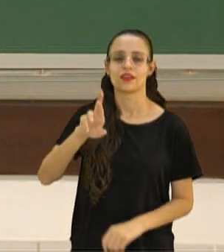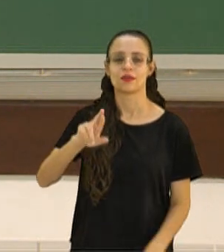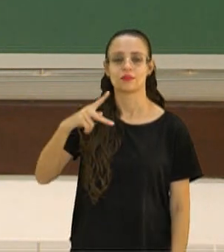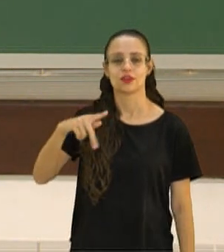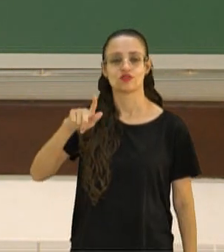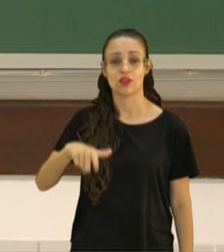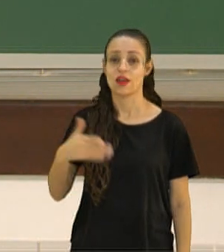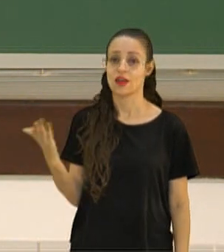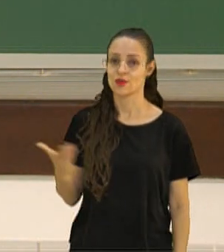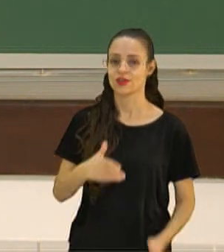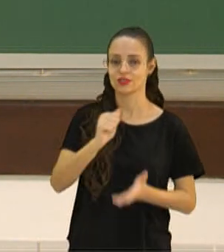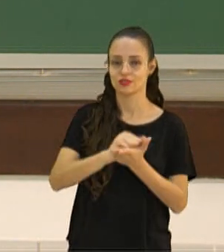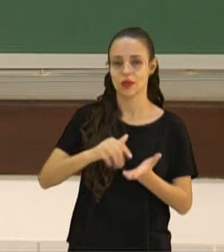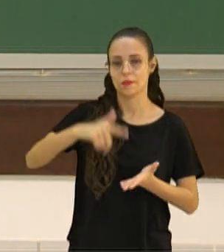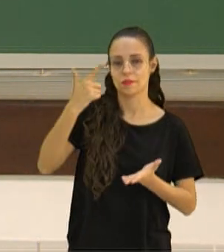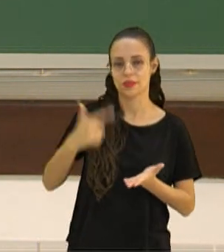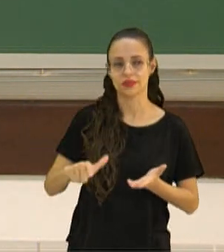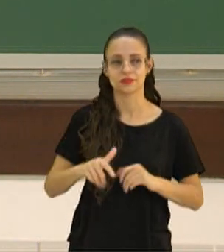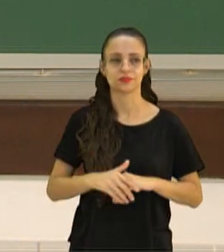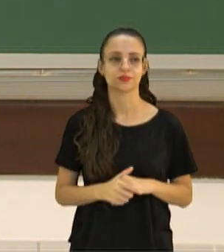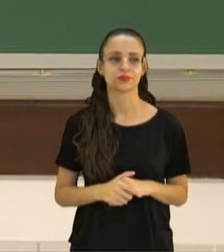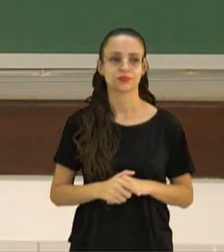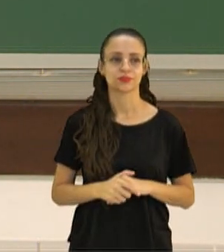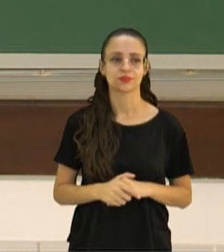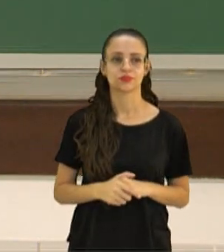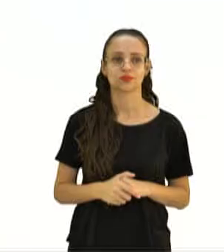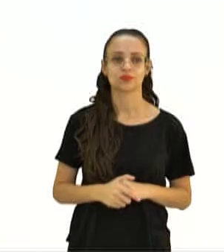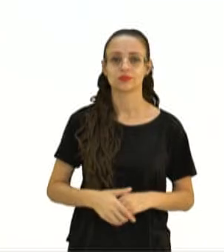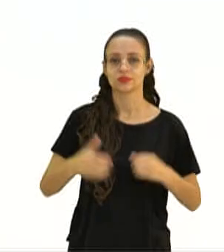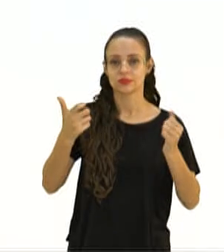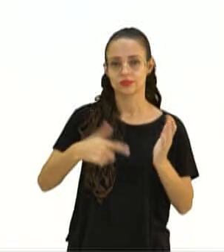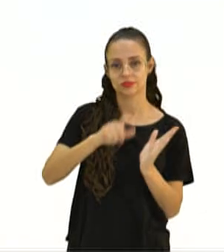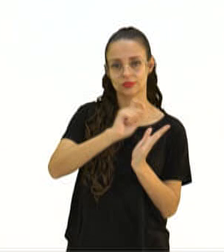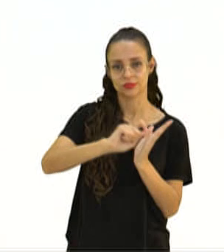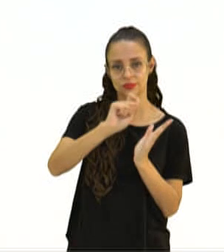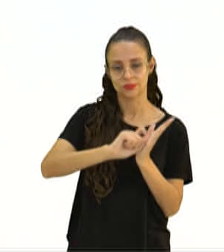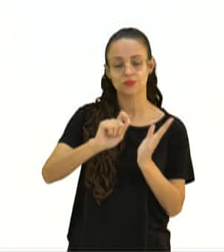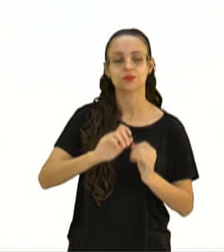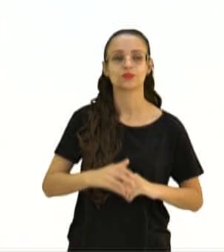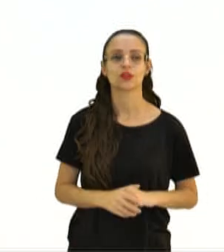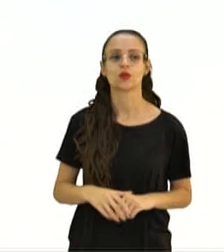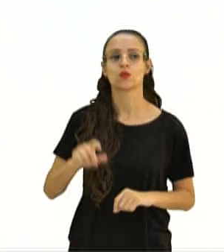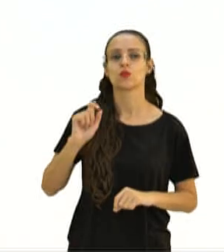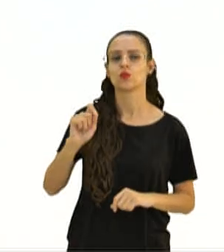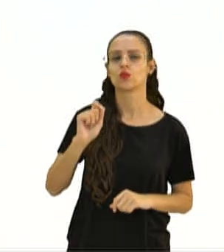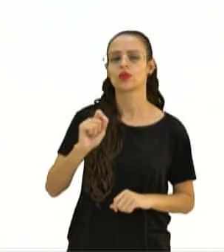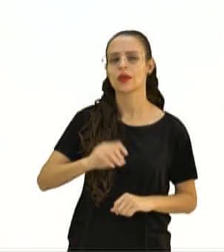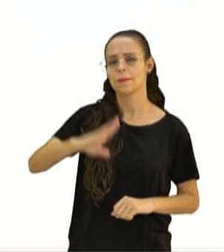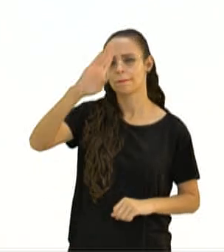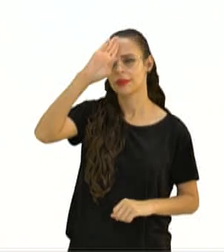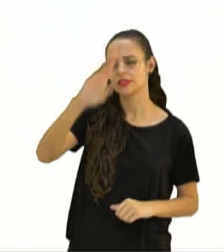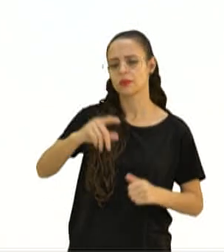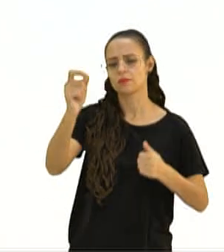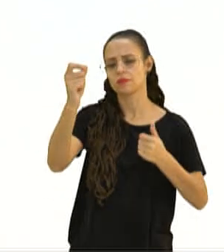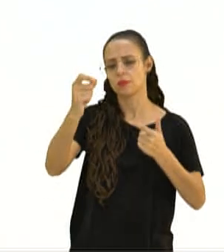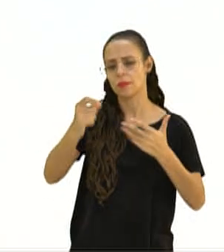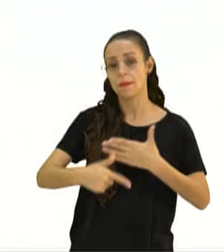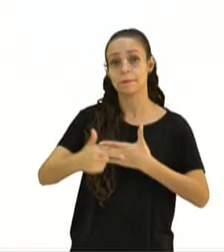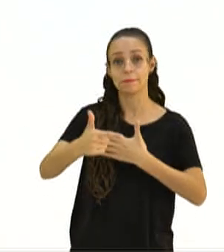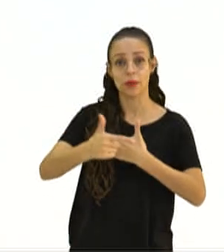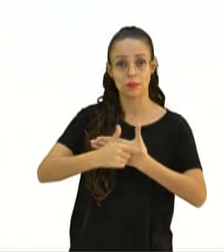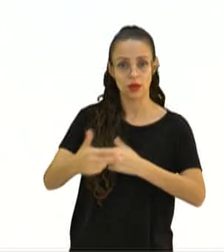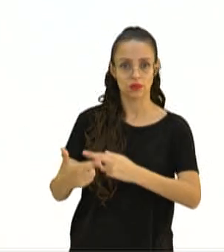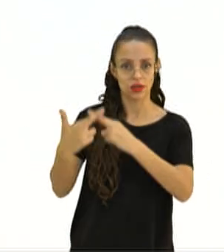né? Temos mais exercícios na aula de hoje, que é o seguinte, exercício descritivo, né? Que fala o quê? Quais são as principais atribuições